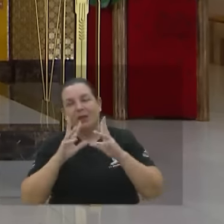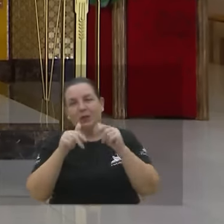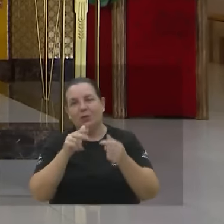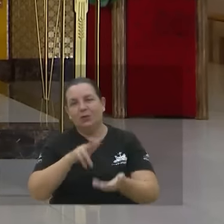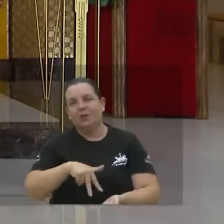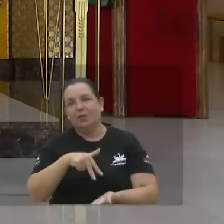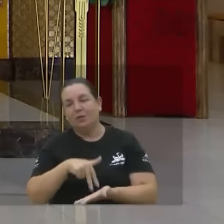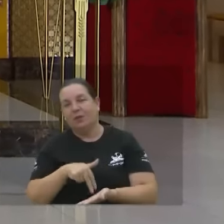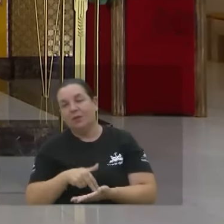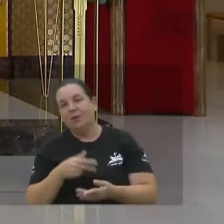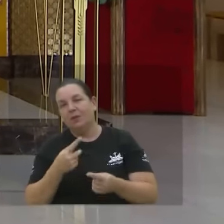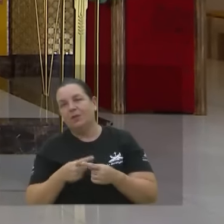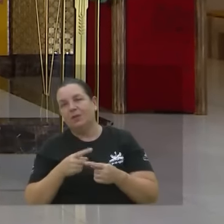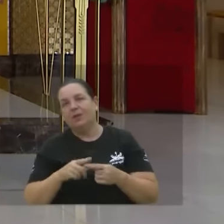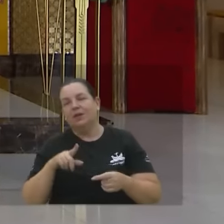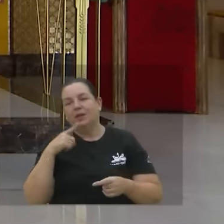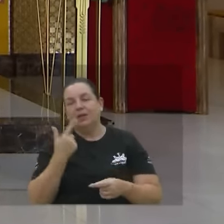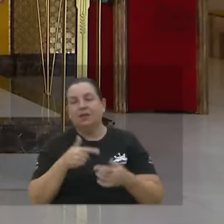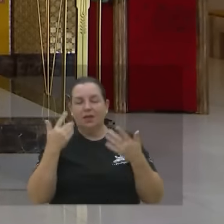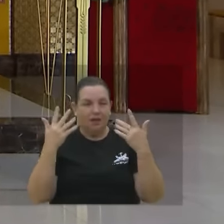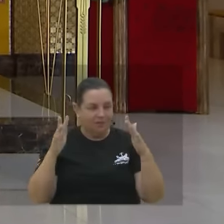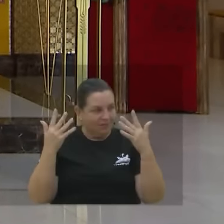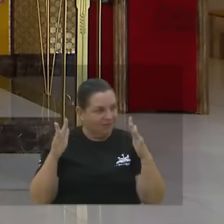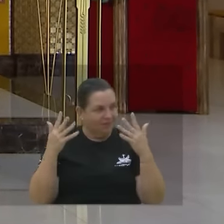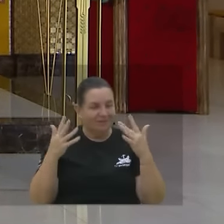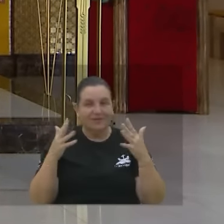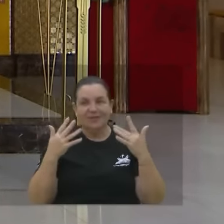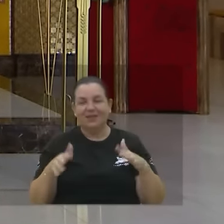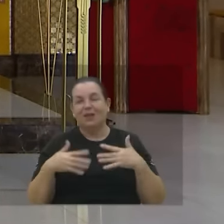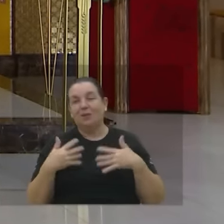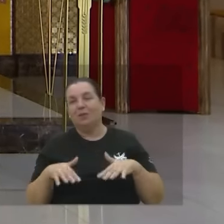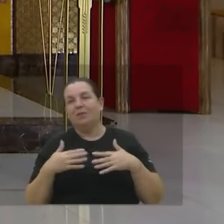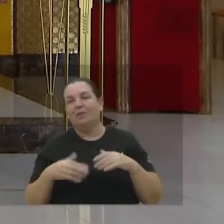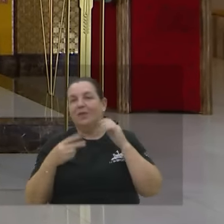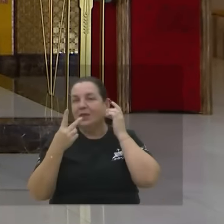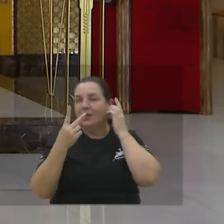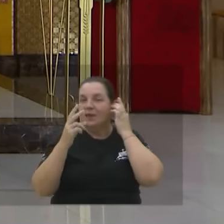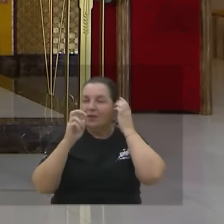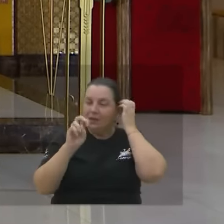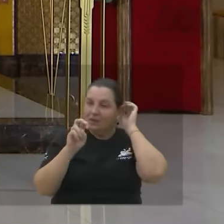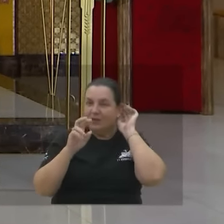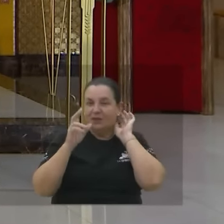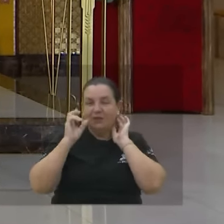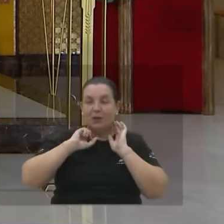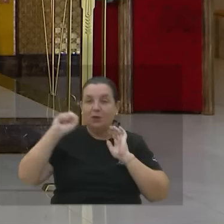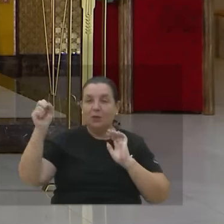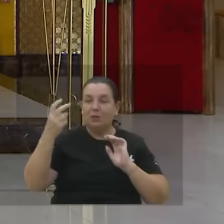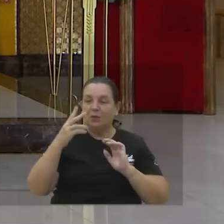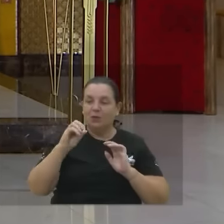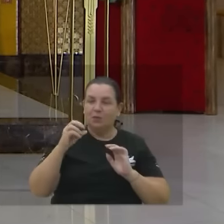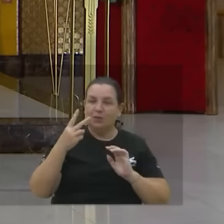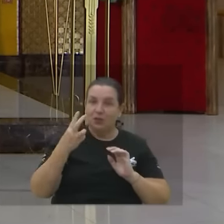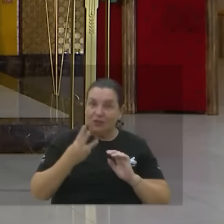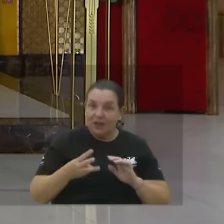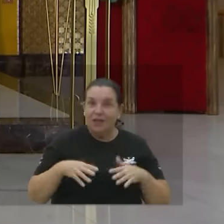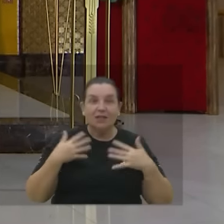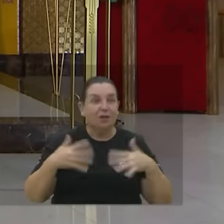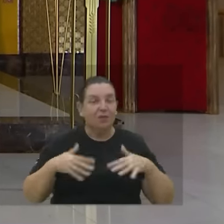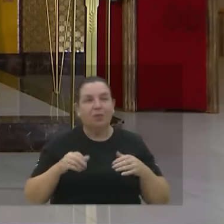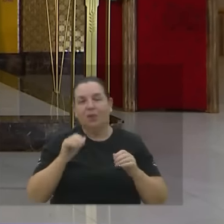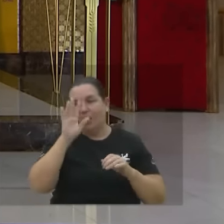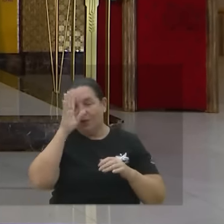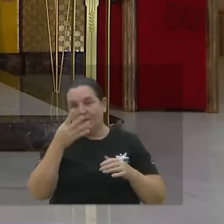pé, porque nós temos muito o que comemorar, Padre. De 25 de abril de 2023 para cá, quanta coisa